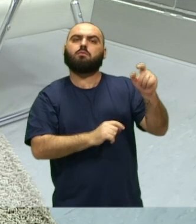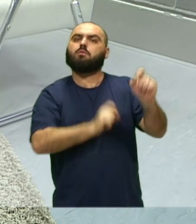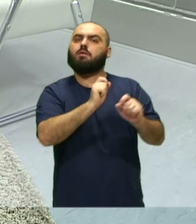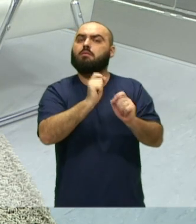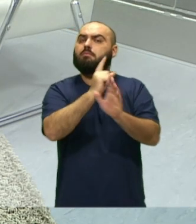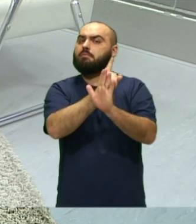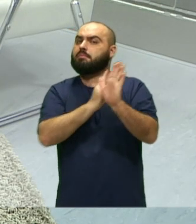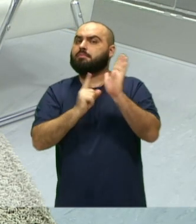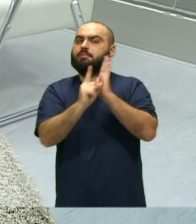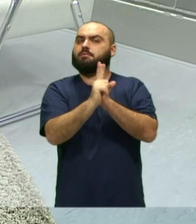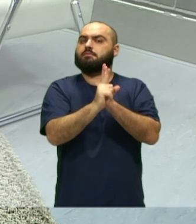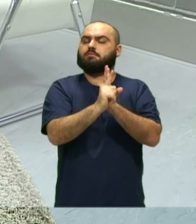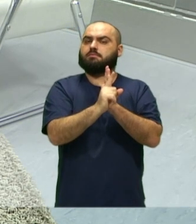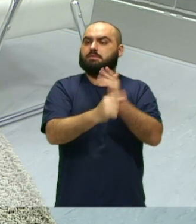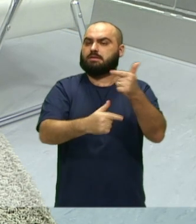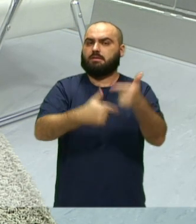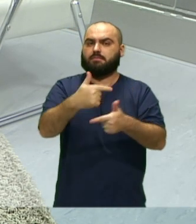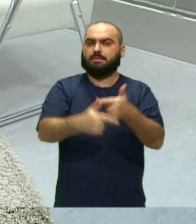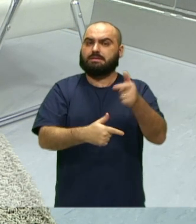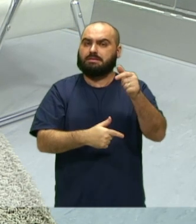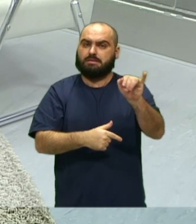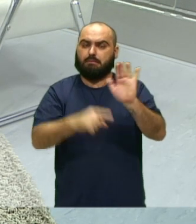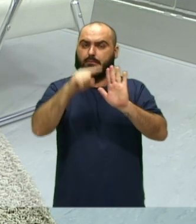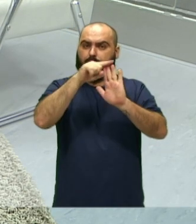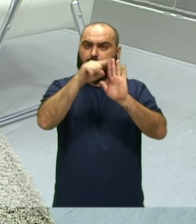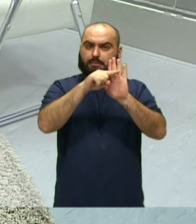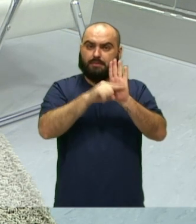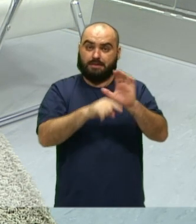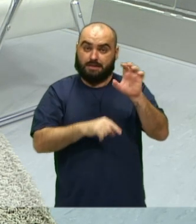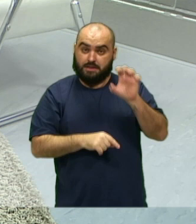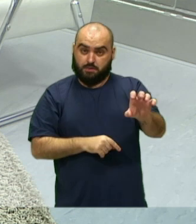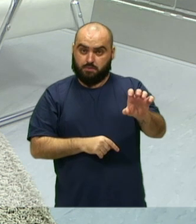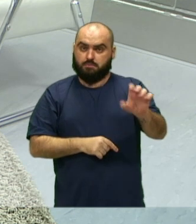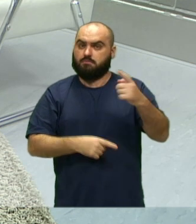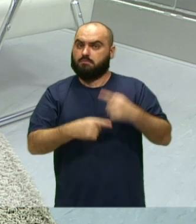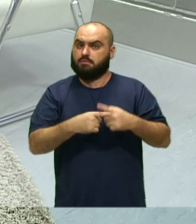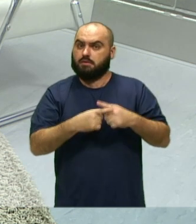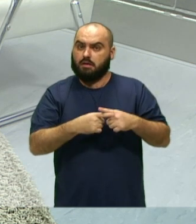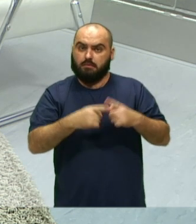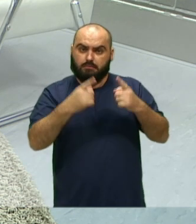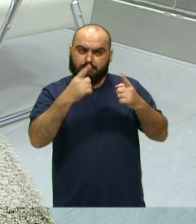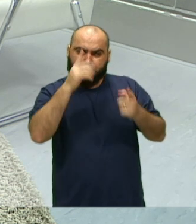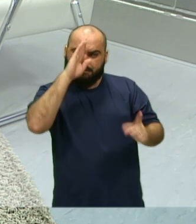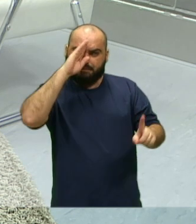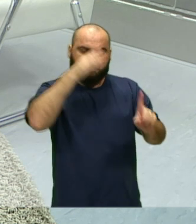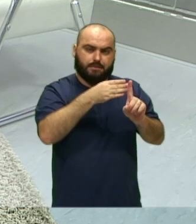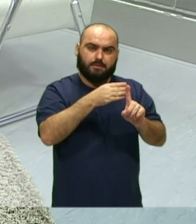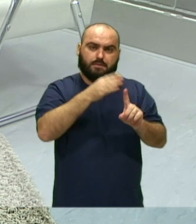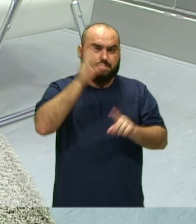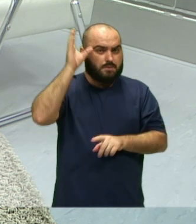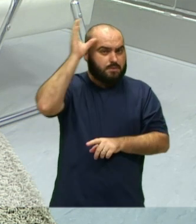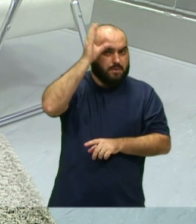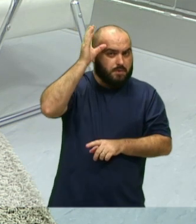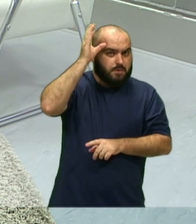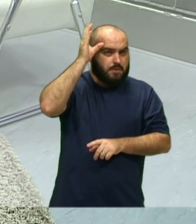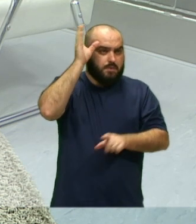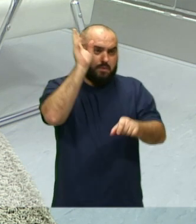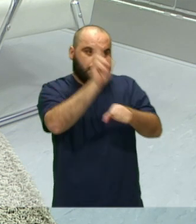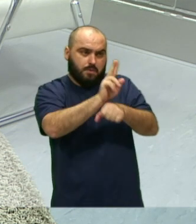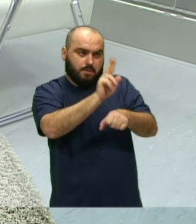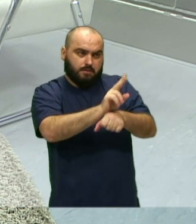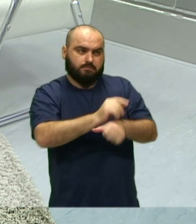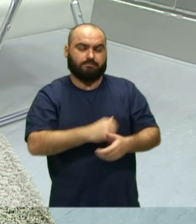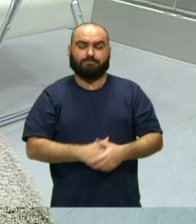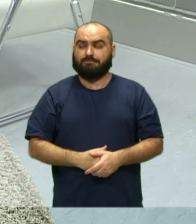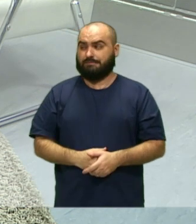prioridade à tramitação quando o objeto da pauta for esse, principalmente na questão de prevenção, conscientização, entre outras coisas.